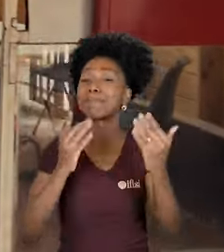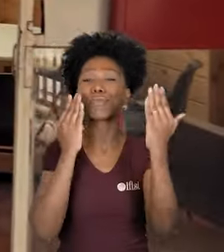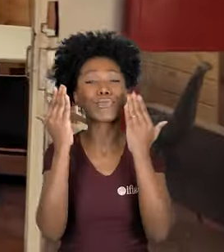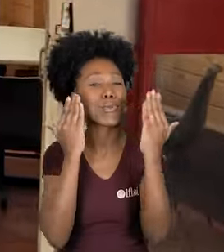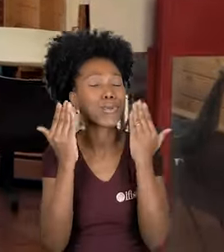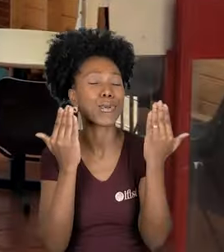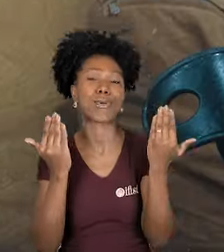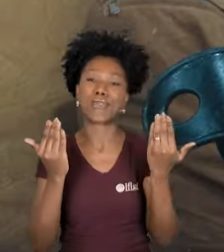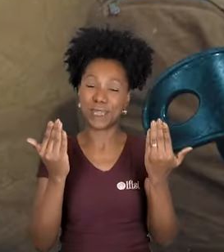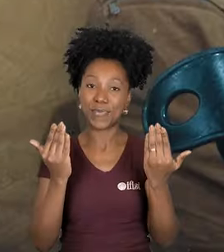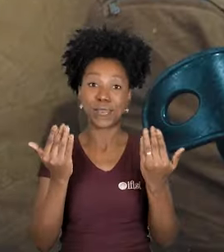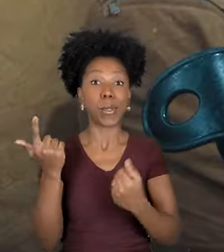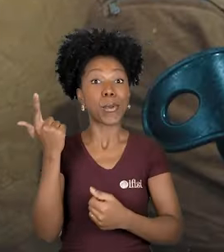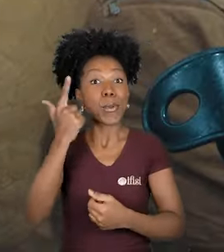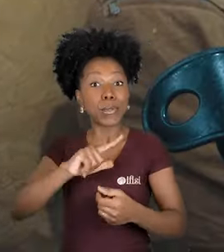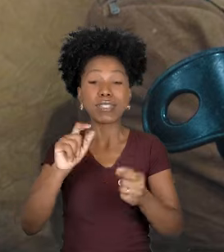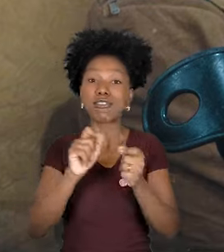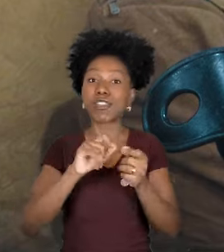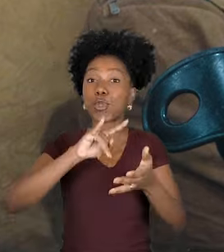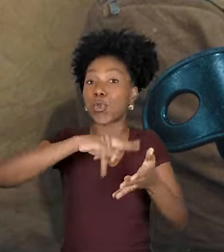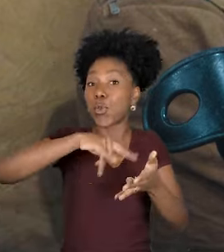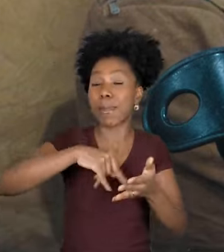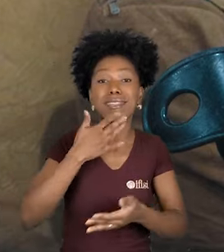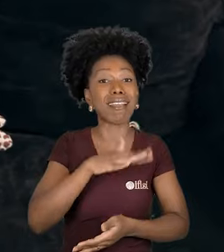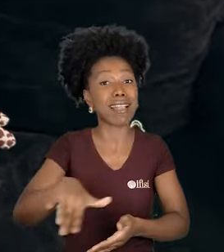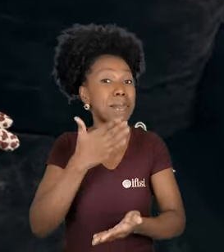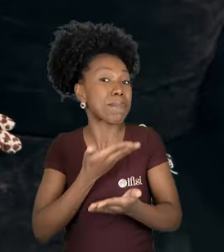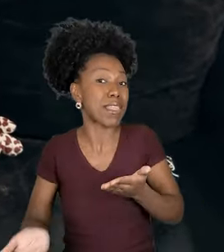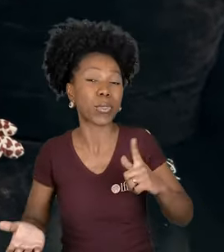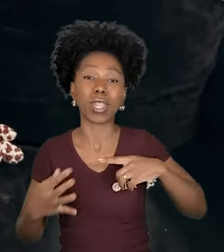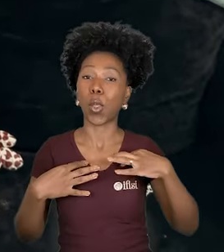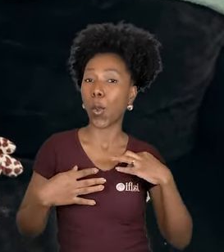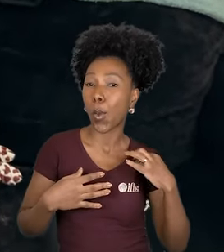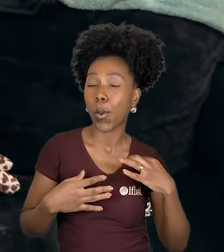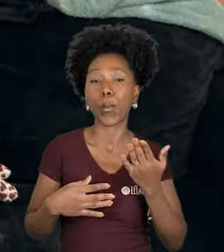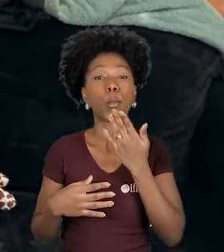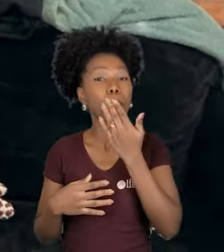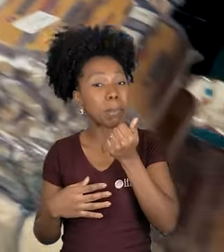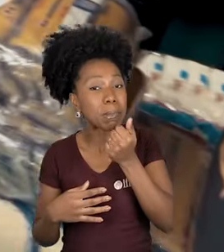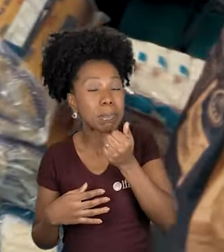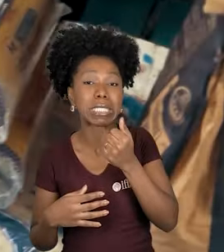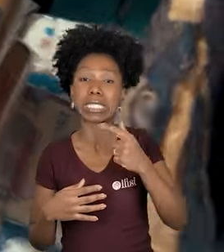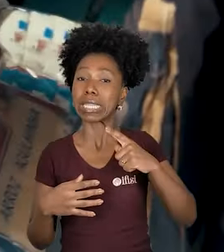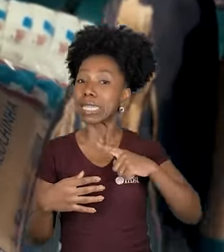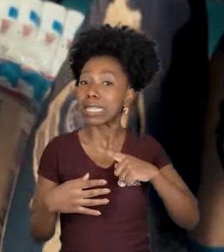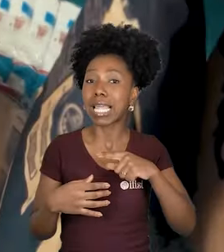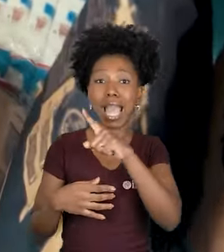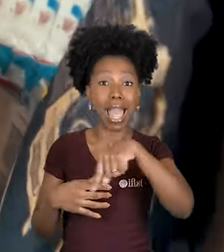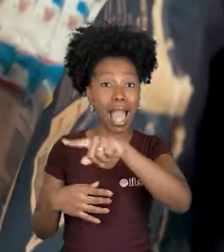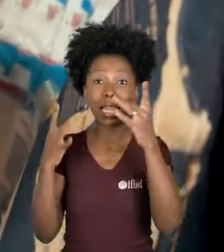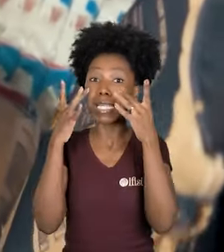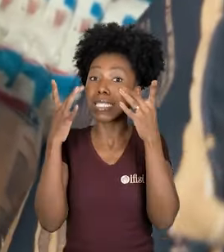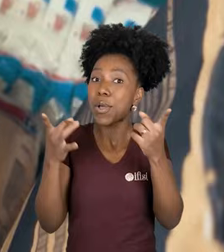tem psicólogas, né, a gente conseguiu fazer o documento das crianças que foram perdidas, tem roupa, tem alimento, tem